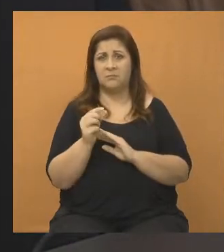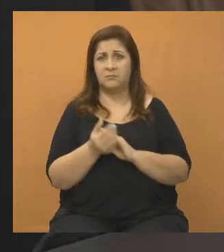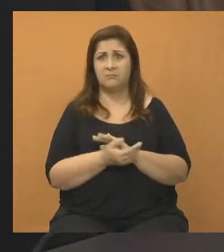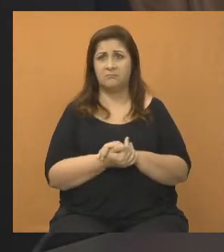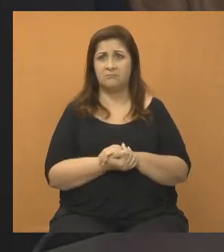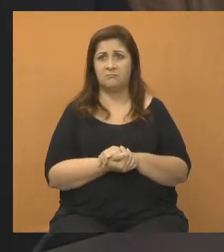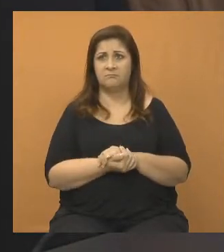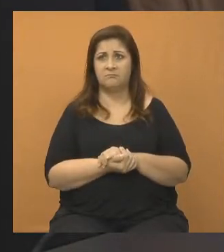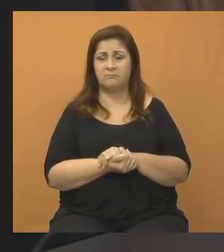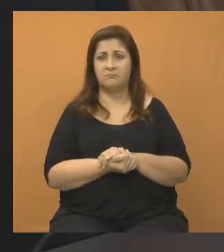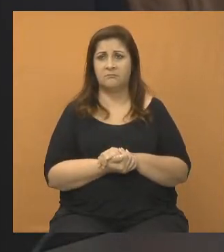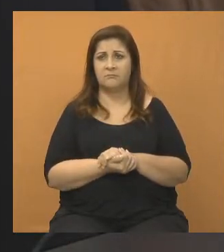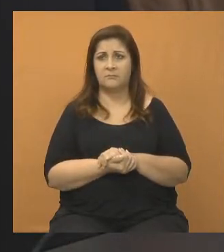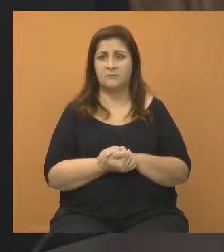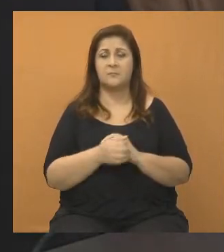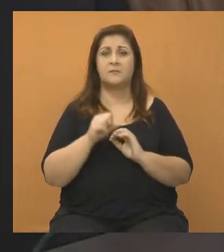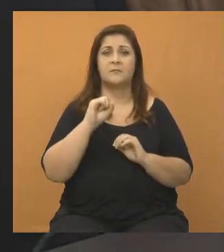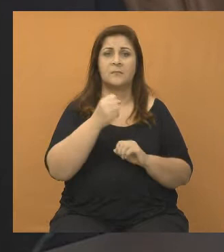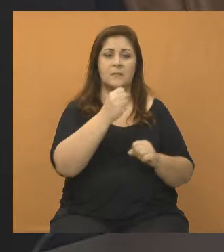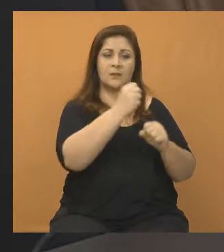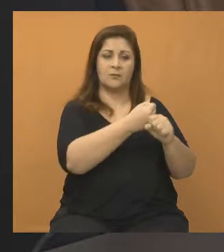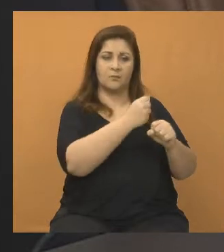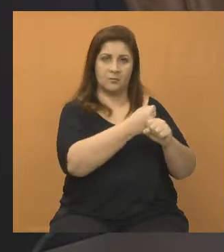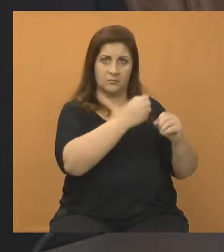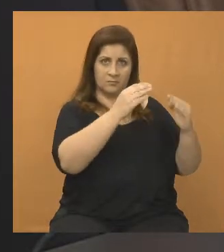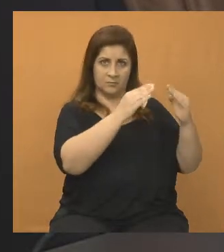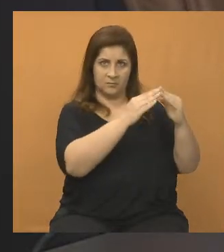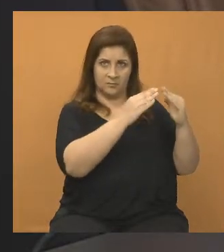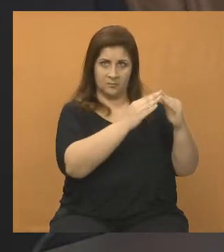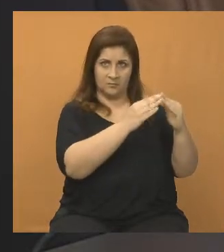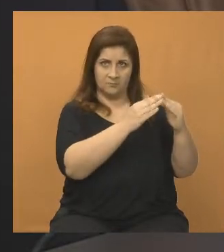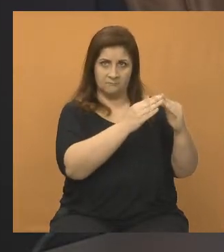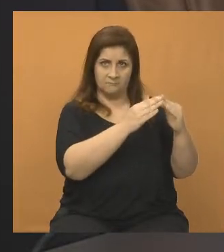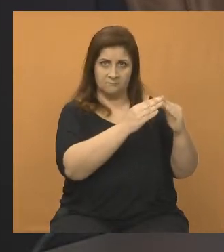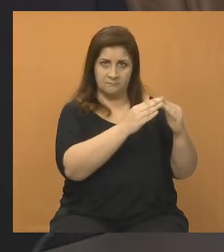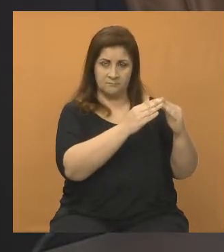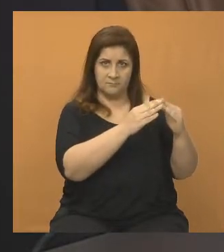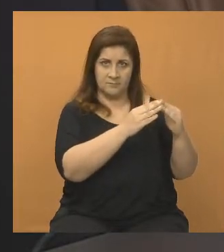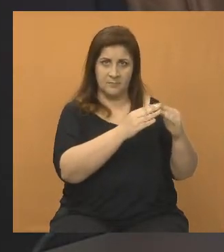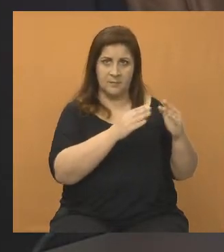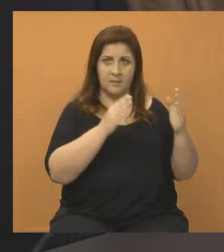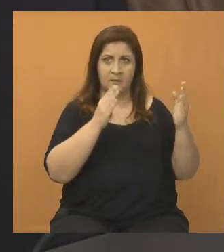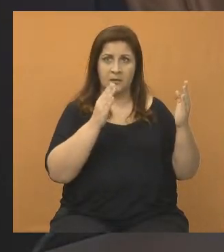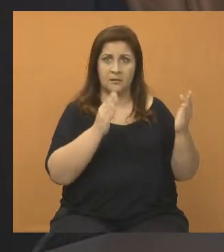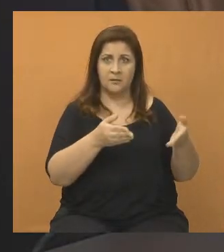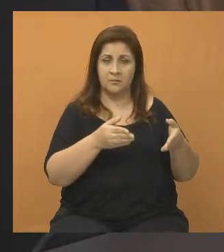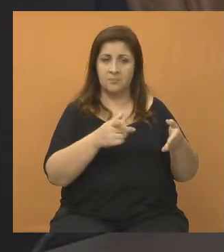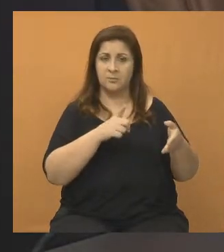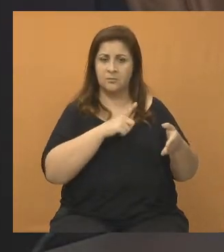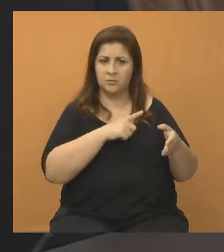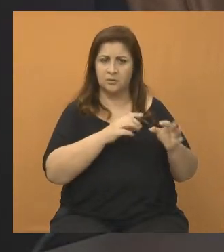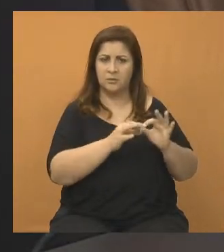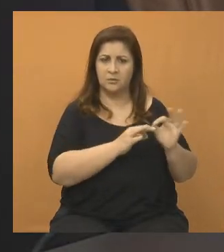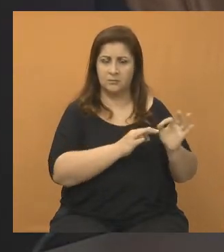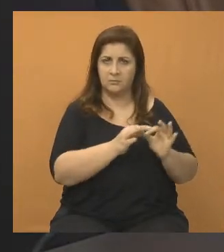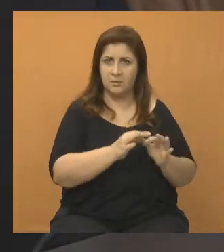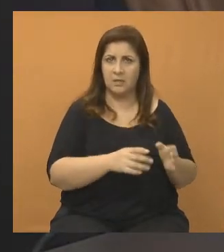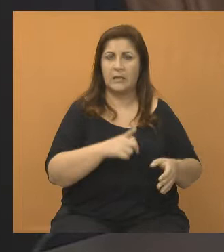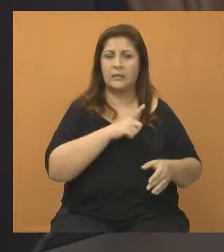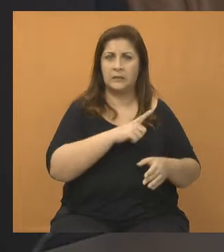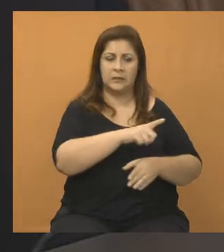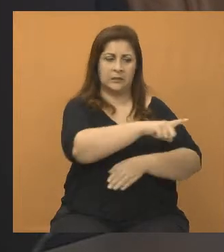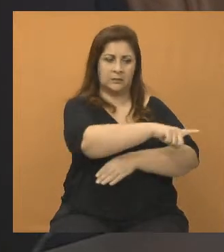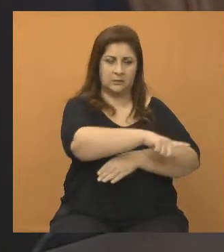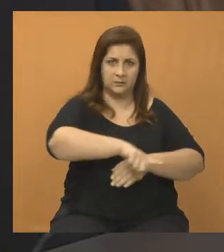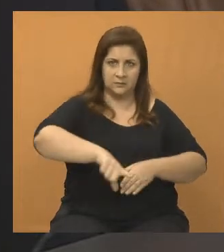estou falando você construir uma casa numa área que está totalmente já coberta por toda a infraestrutura. Com asfalto, com